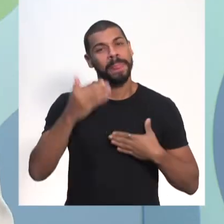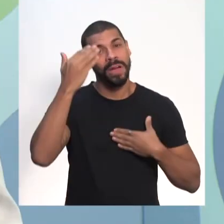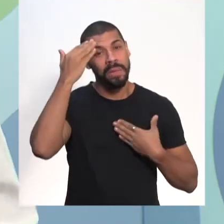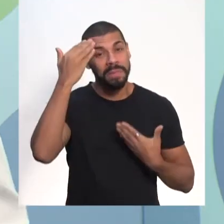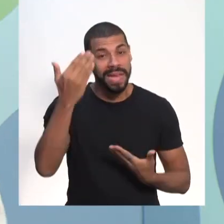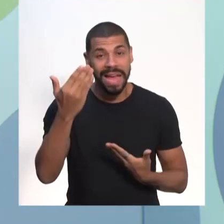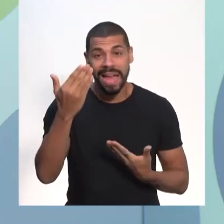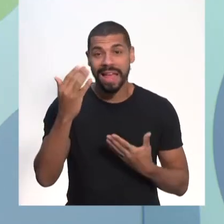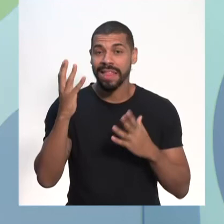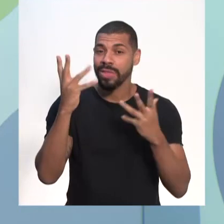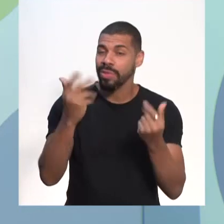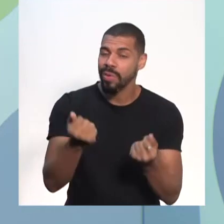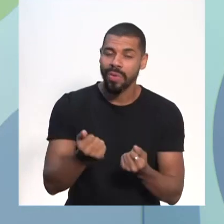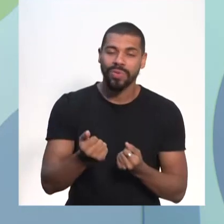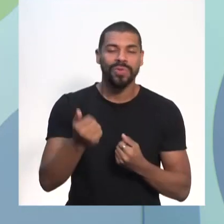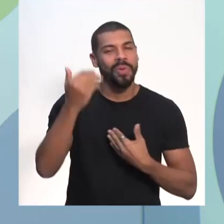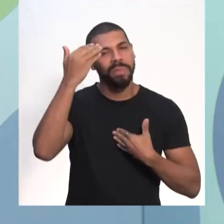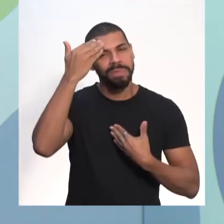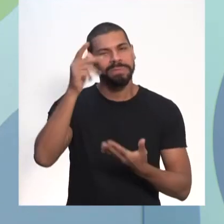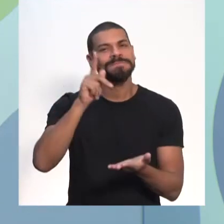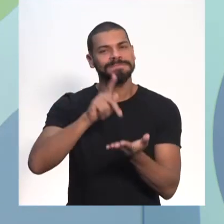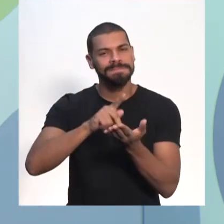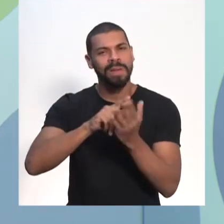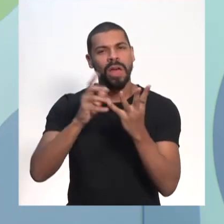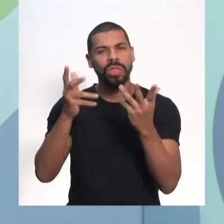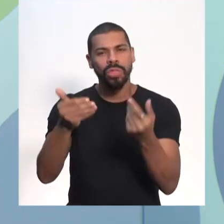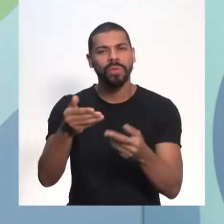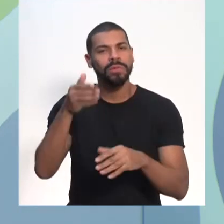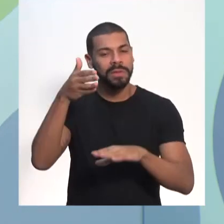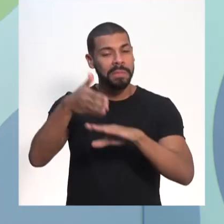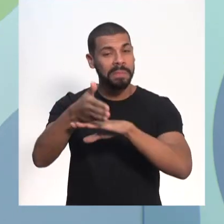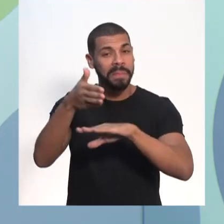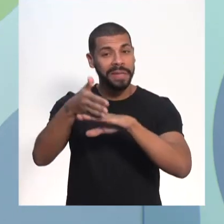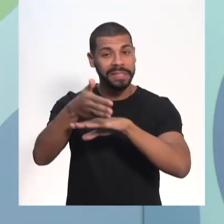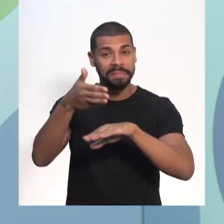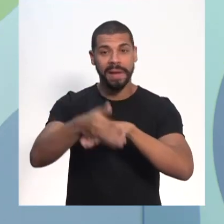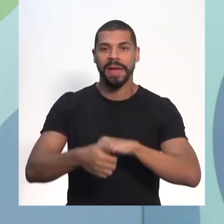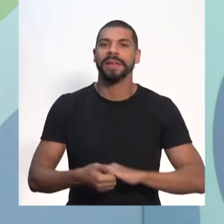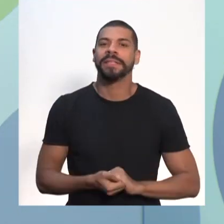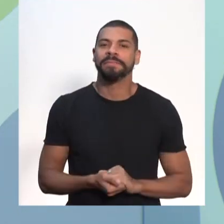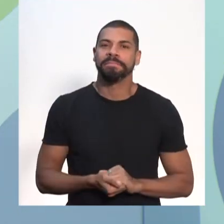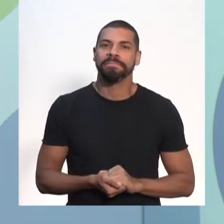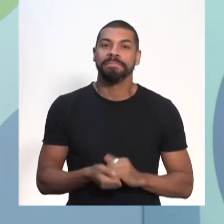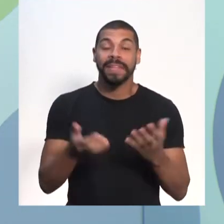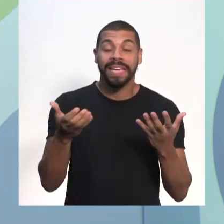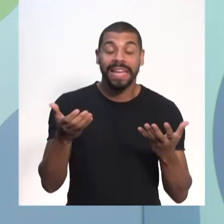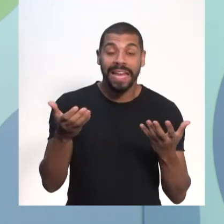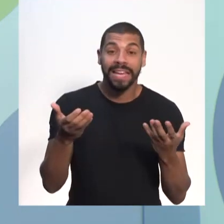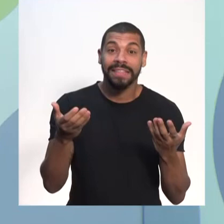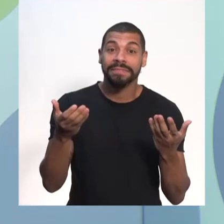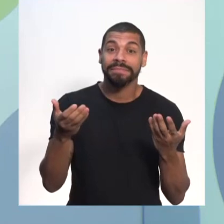Obrigada, João. Agradeço também a todos. Quero aqui deixar